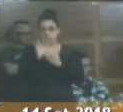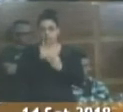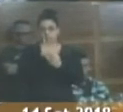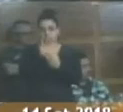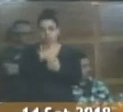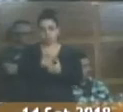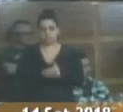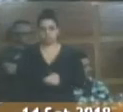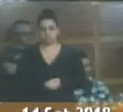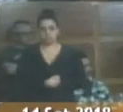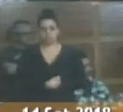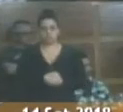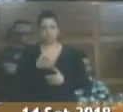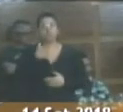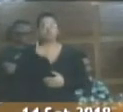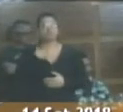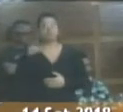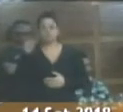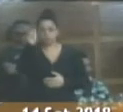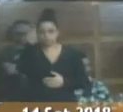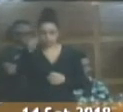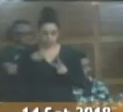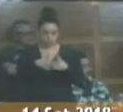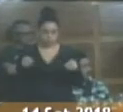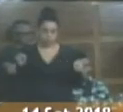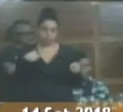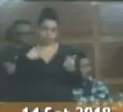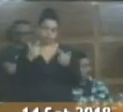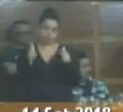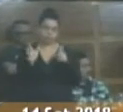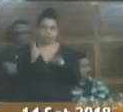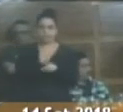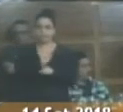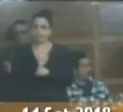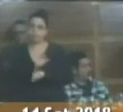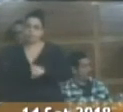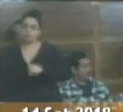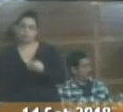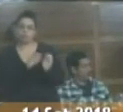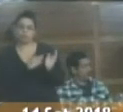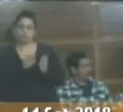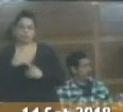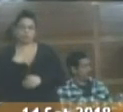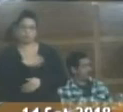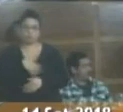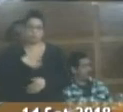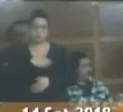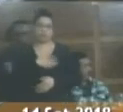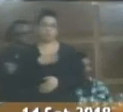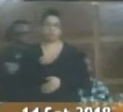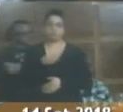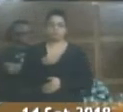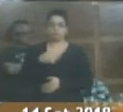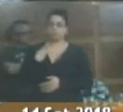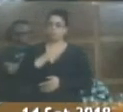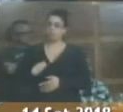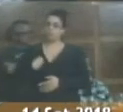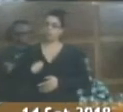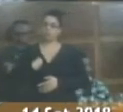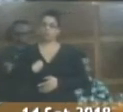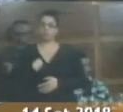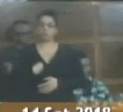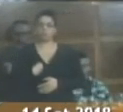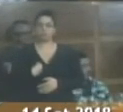de ter uma varinha de condão para resolver, não tenho. Gostei muito de participar,